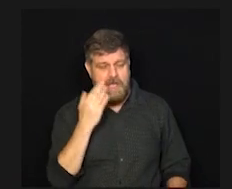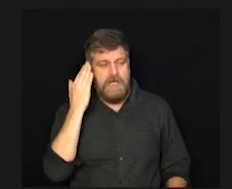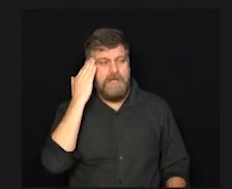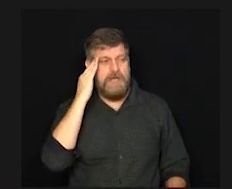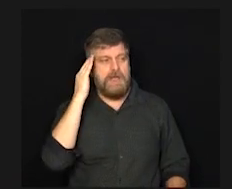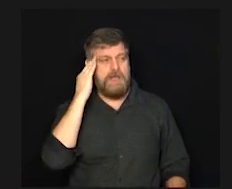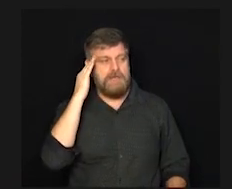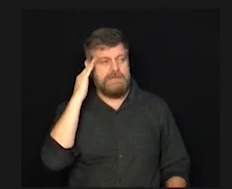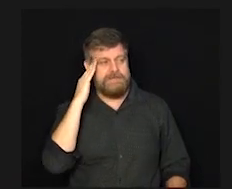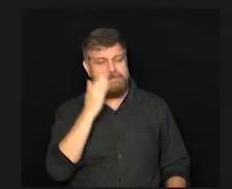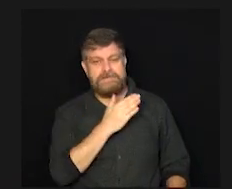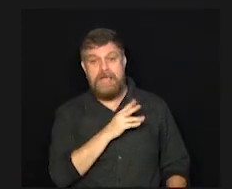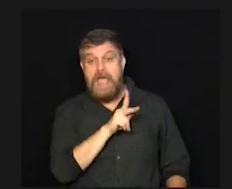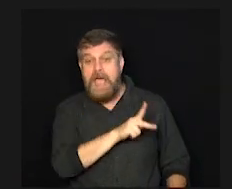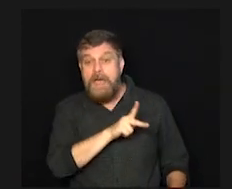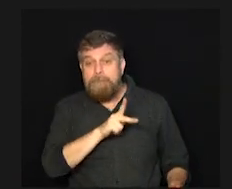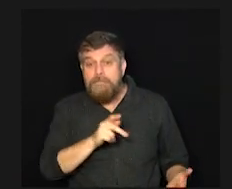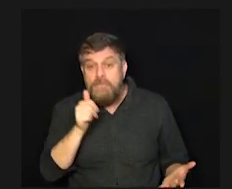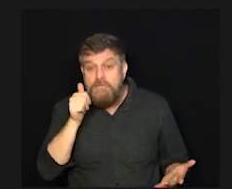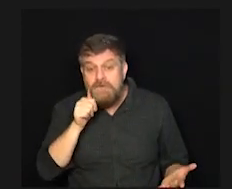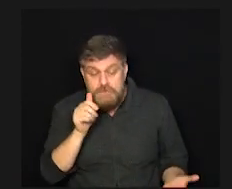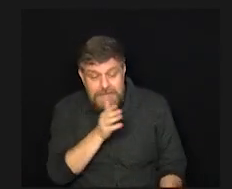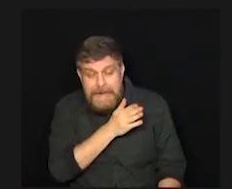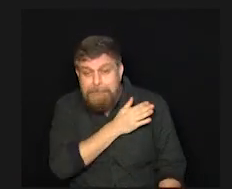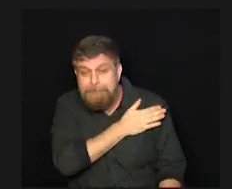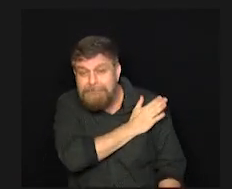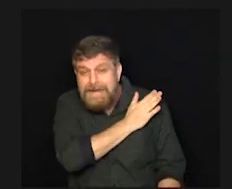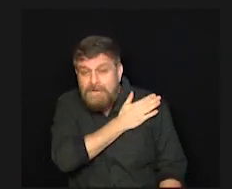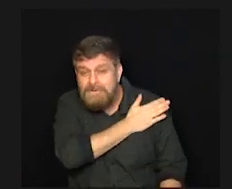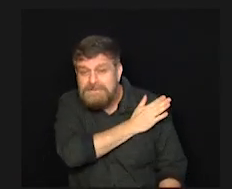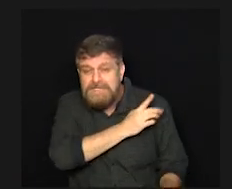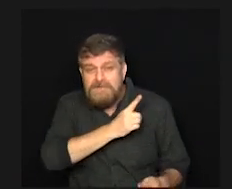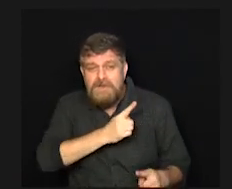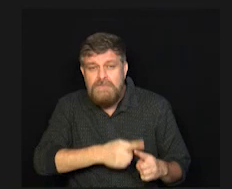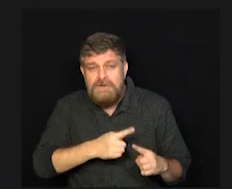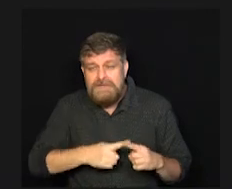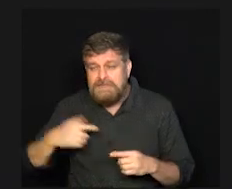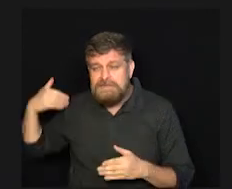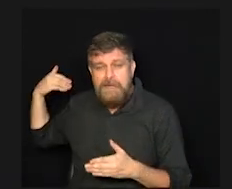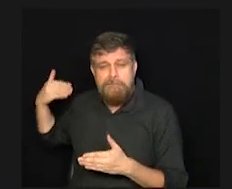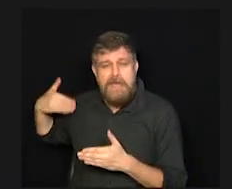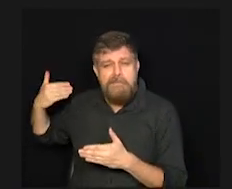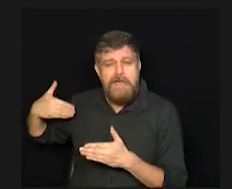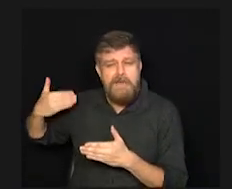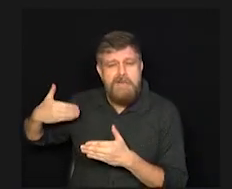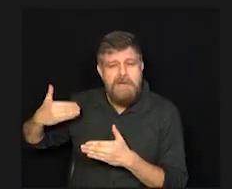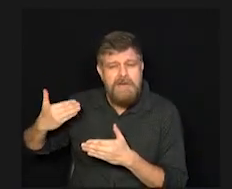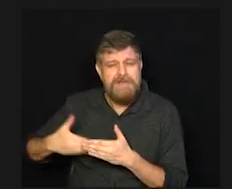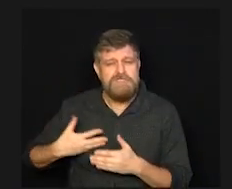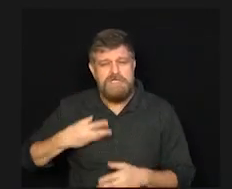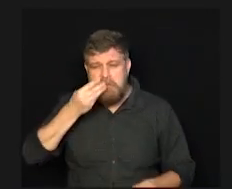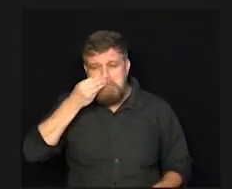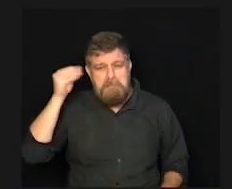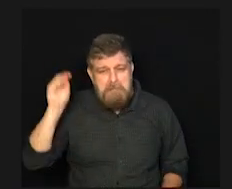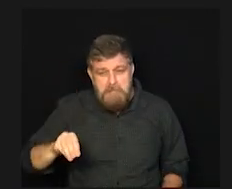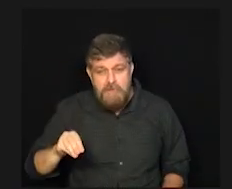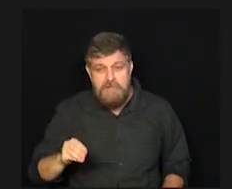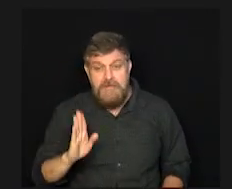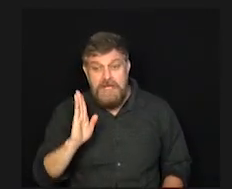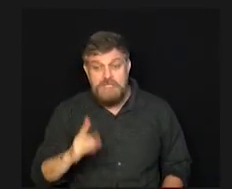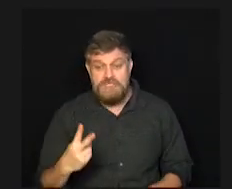aquele preconceito que a professora tinha era fruto de um descaso. Eu estou dizendo isso há 20 anos